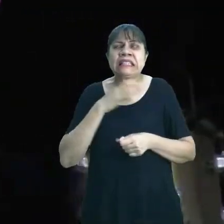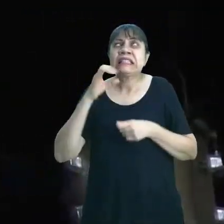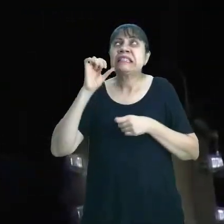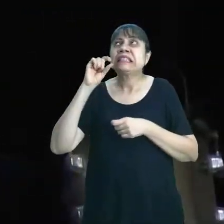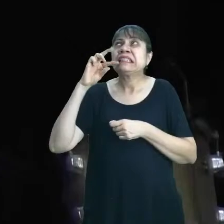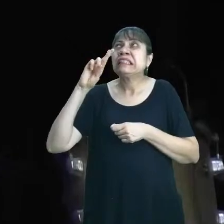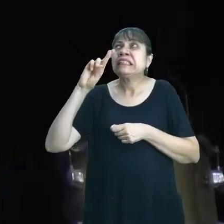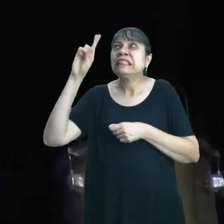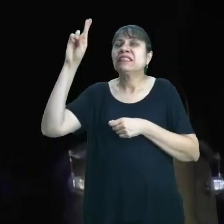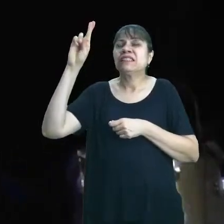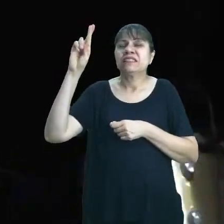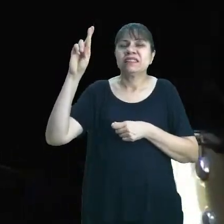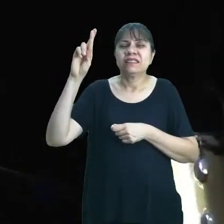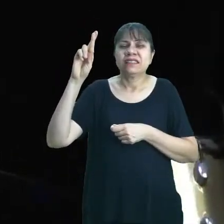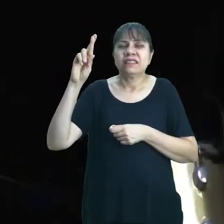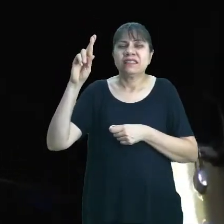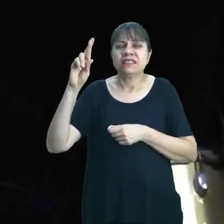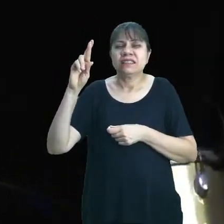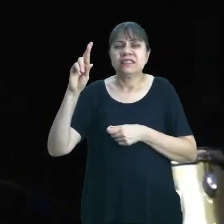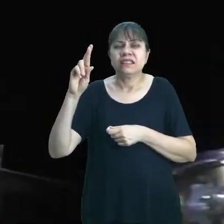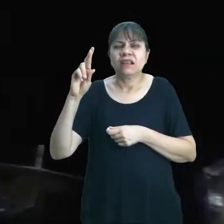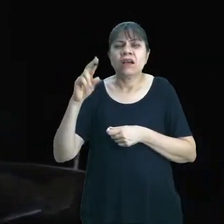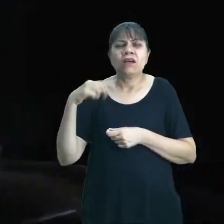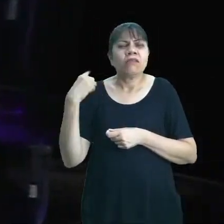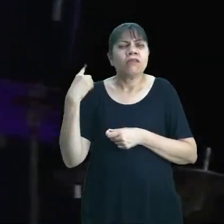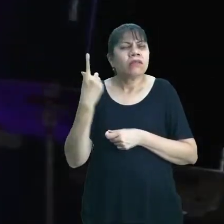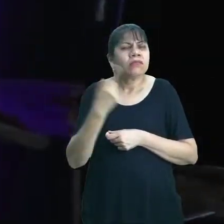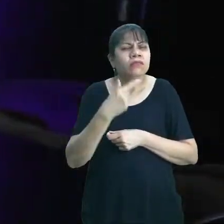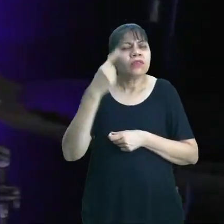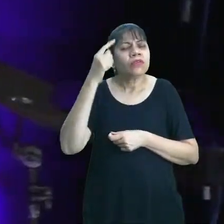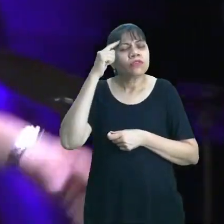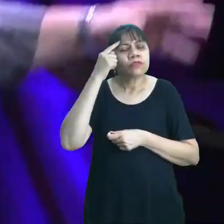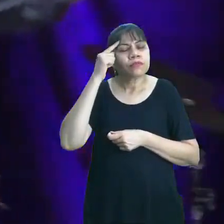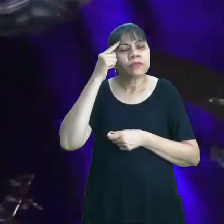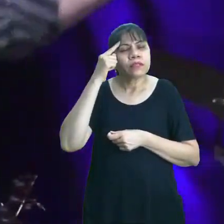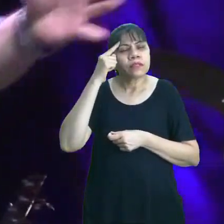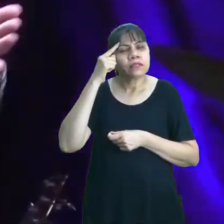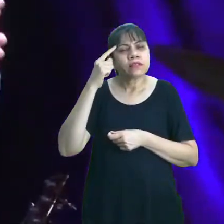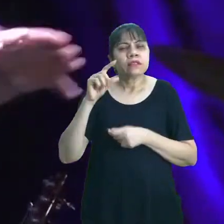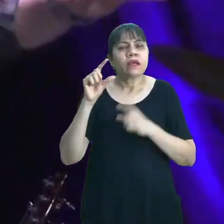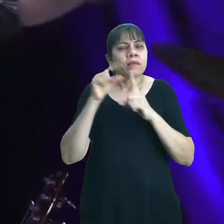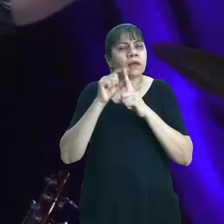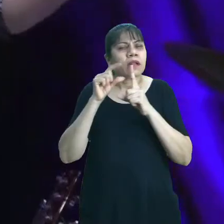Às vezes, quando a gente pensa na palavra temor, alguns teólogos, de uma forma muito